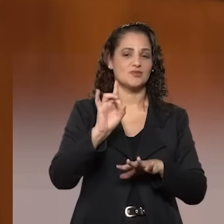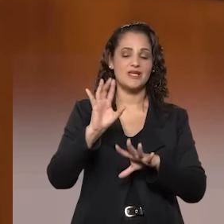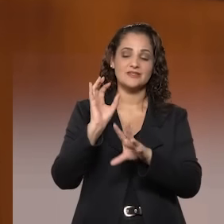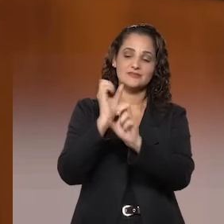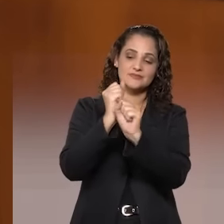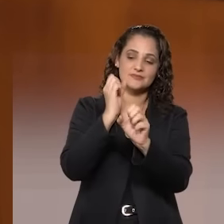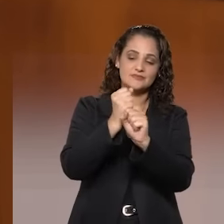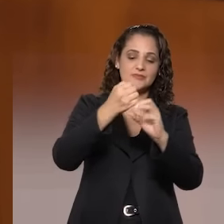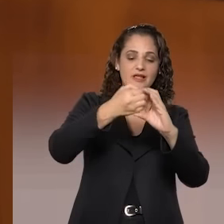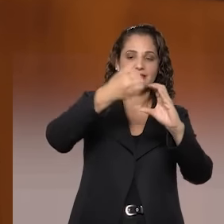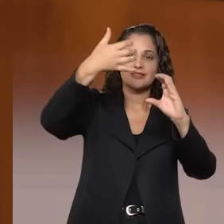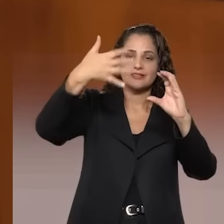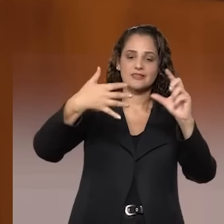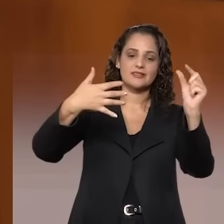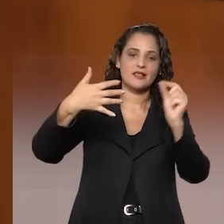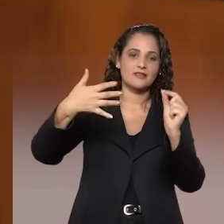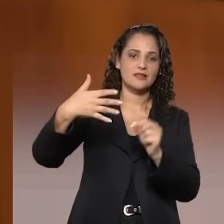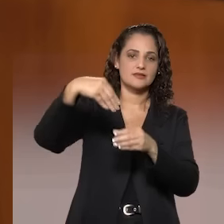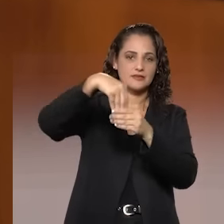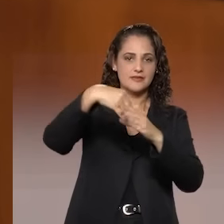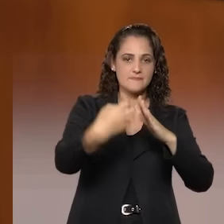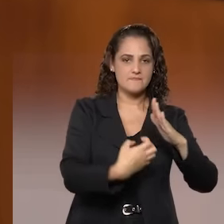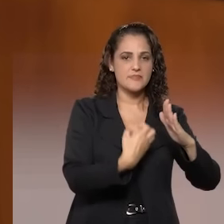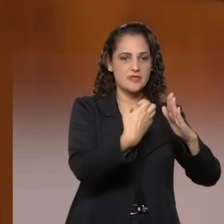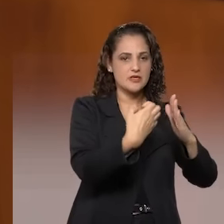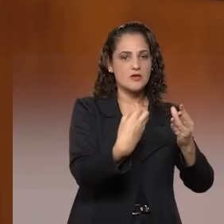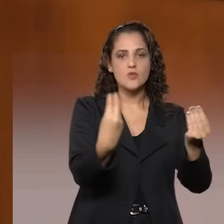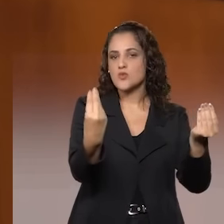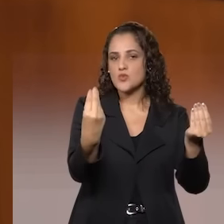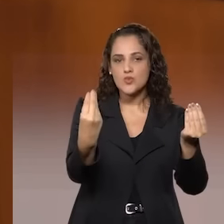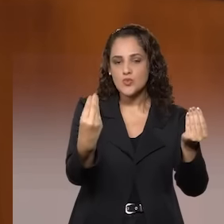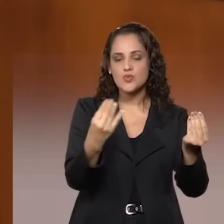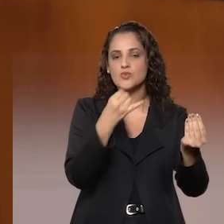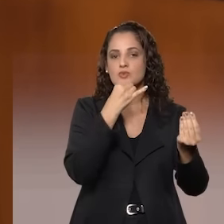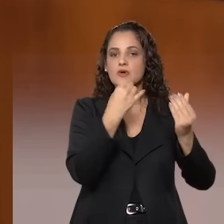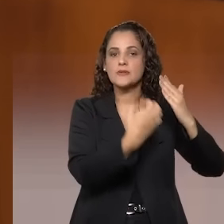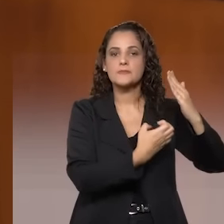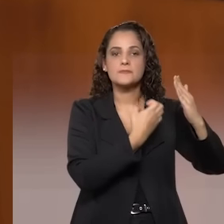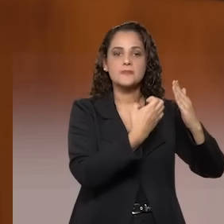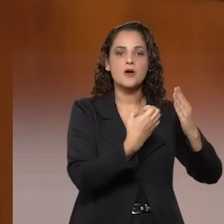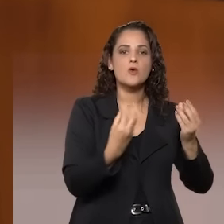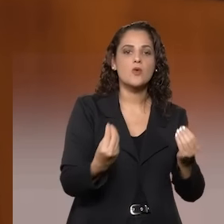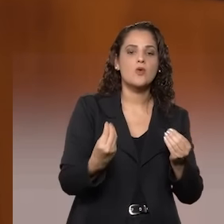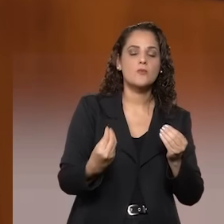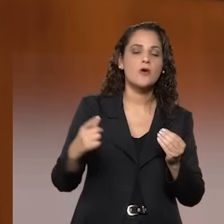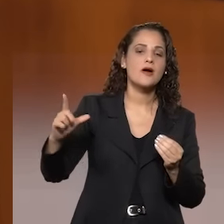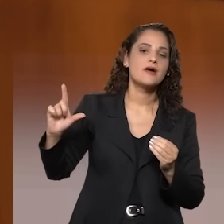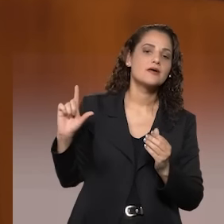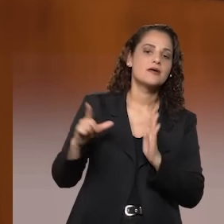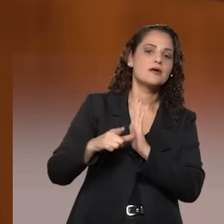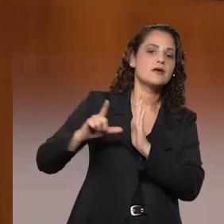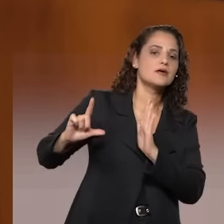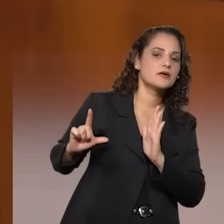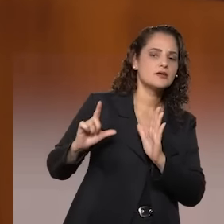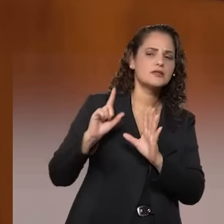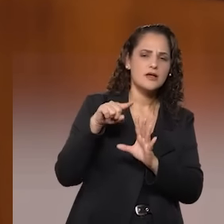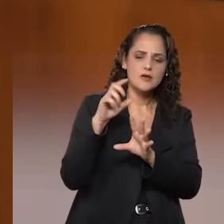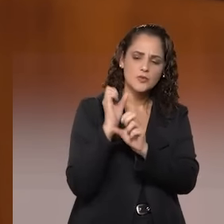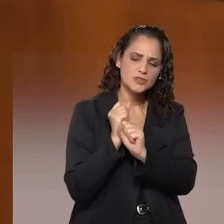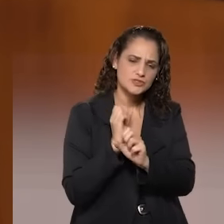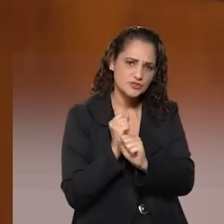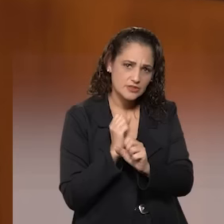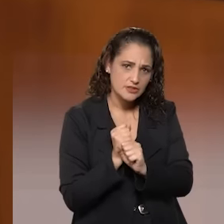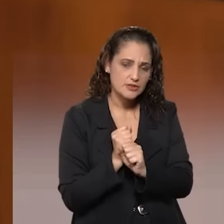como era a empresa não só em termos de quantitativamente é a expressão quantitativamente de